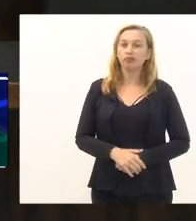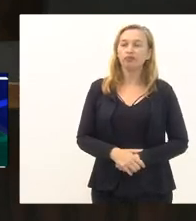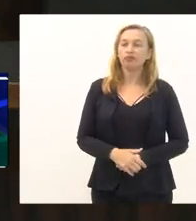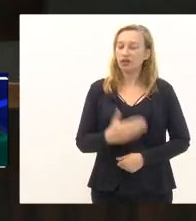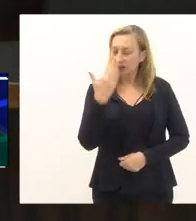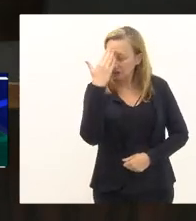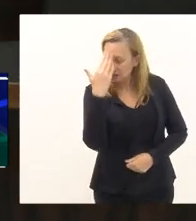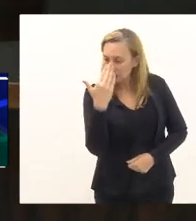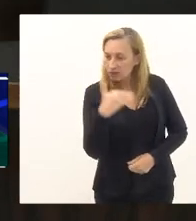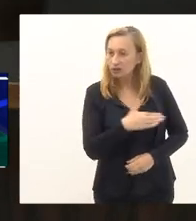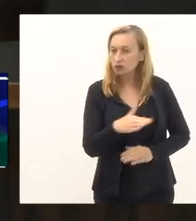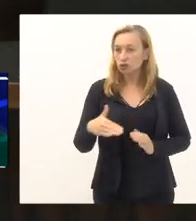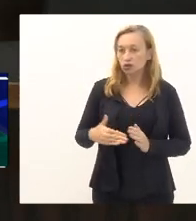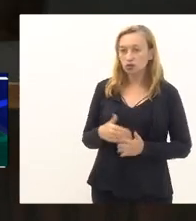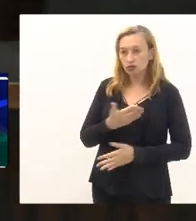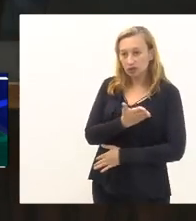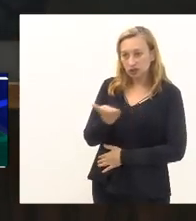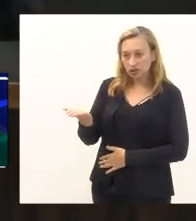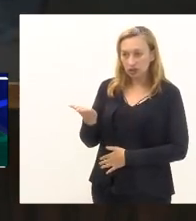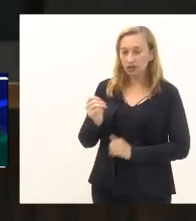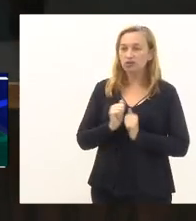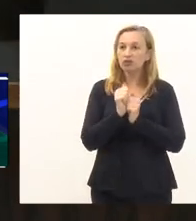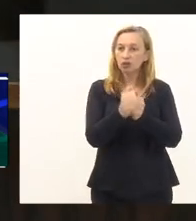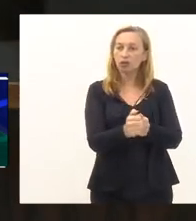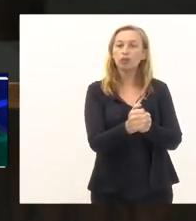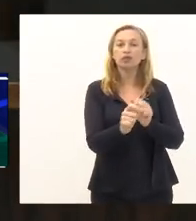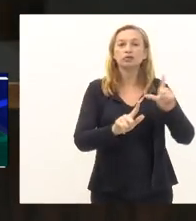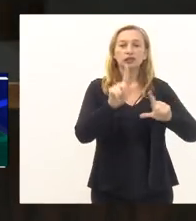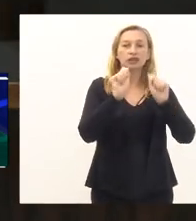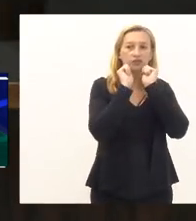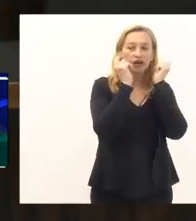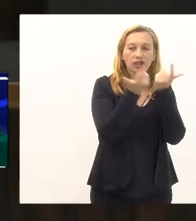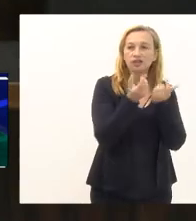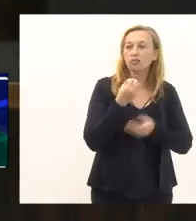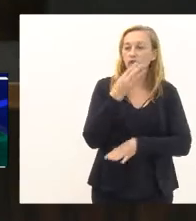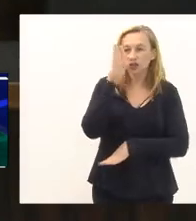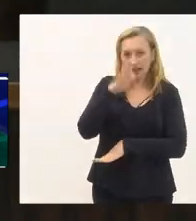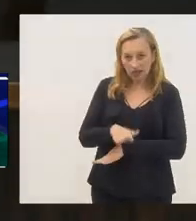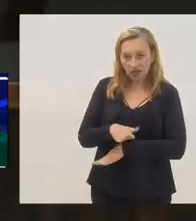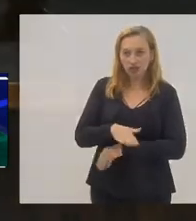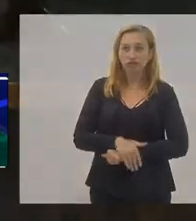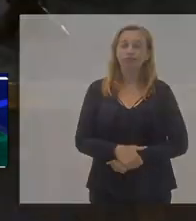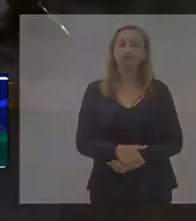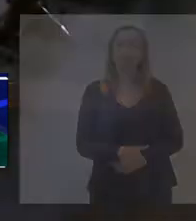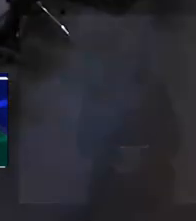agradecendo a todas e todos que nos acompanham pela TV Alerj. Boa tarde.